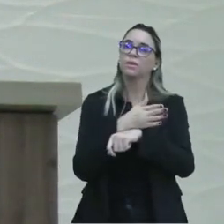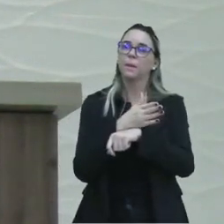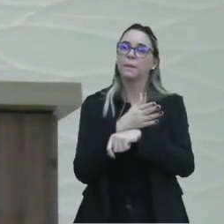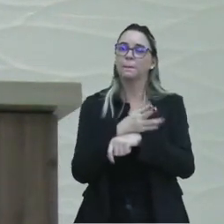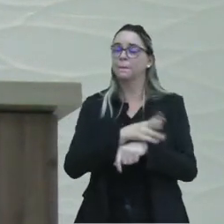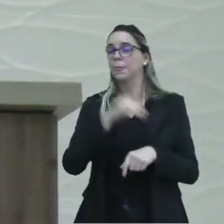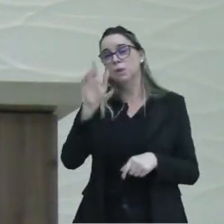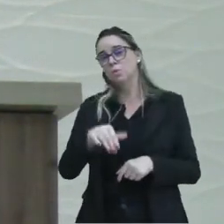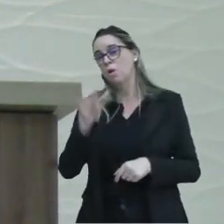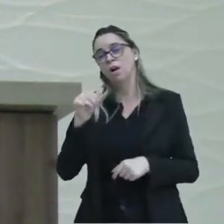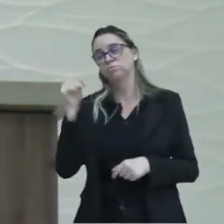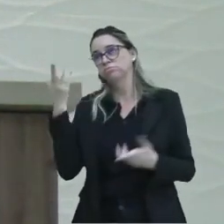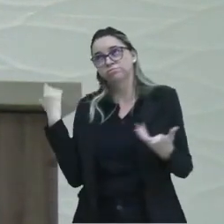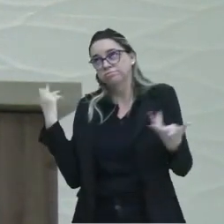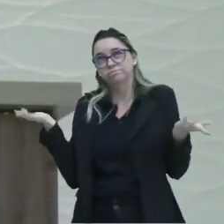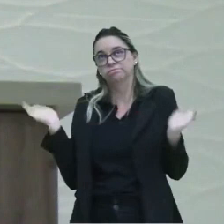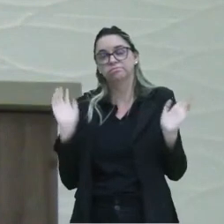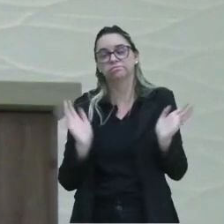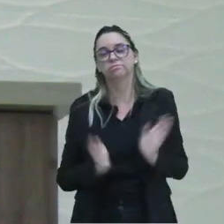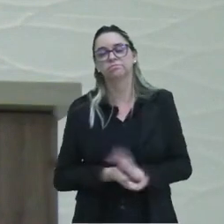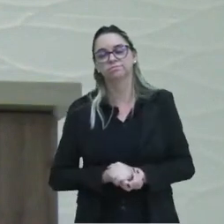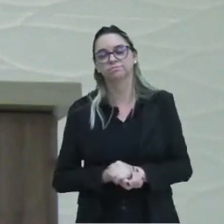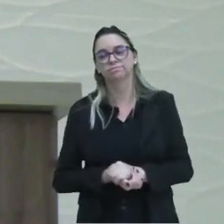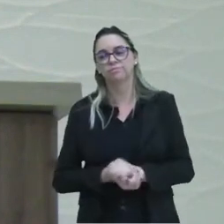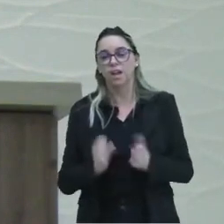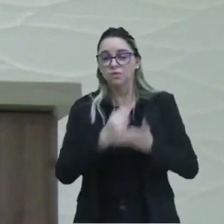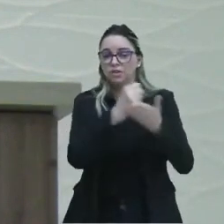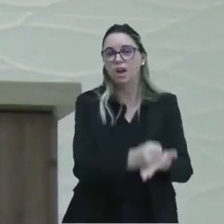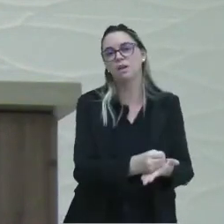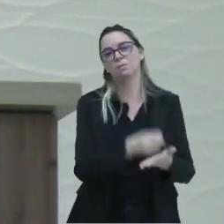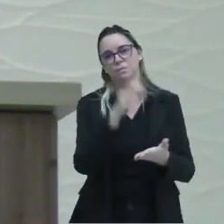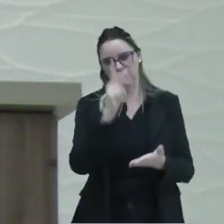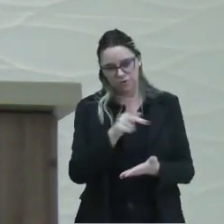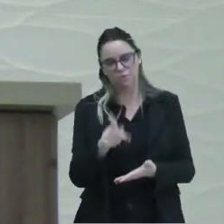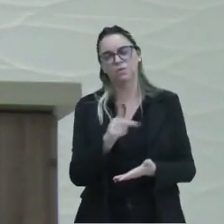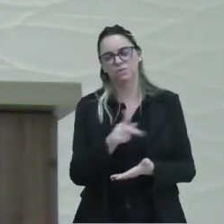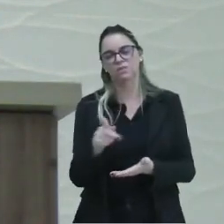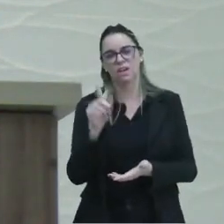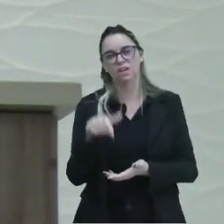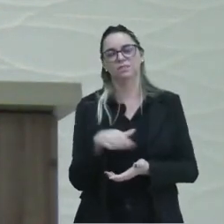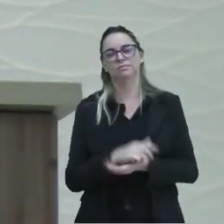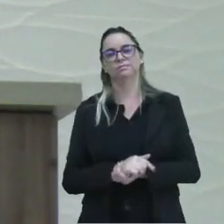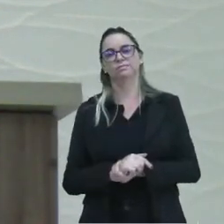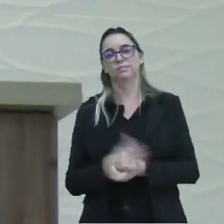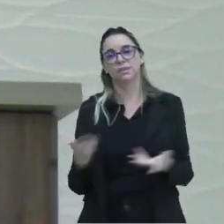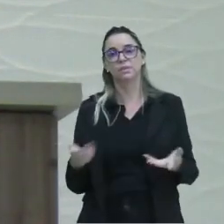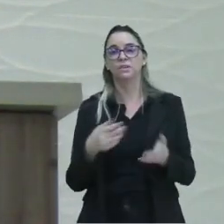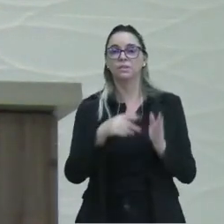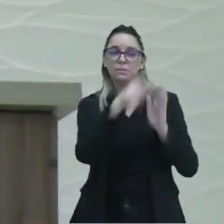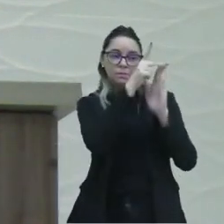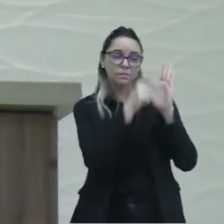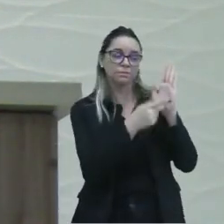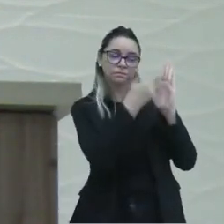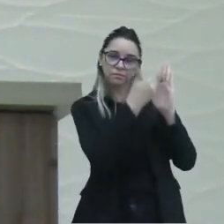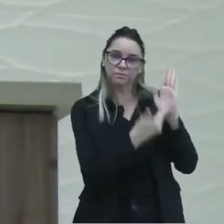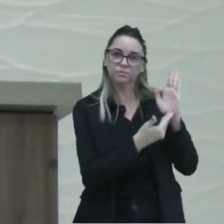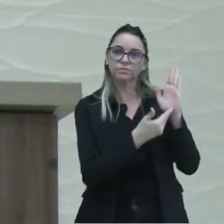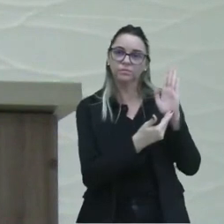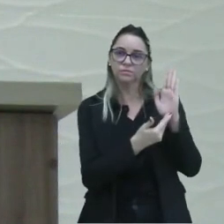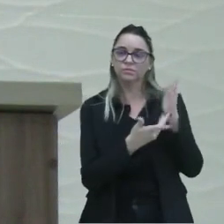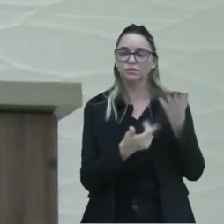sido aprovado com o nosso intuito de ajudar os professores. Então, julgo eu de extrema importância e prematuro